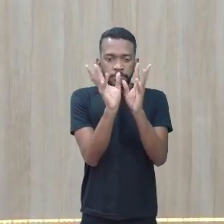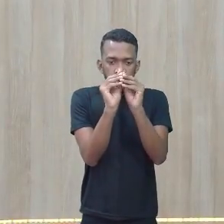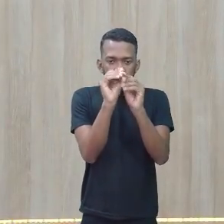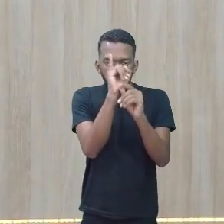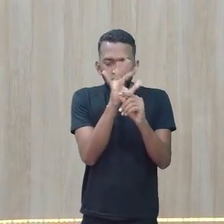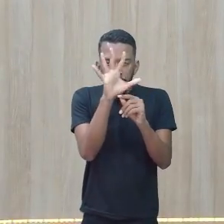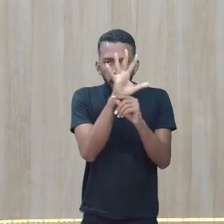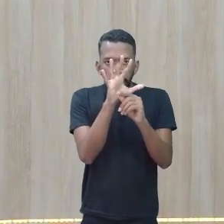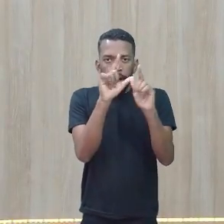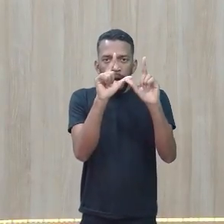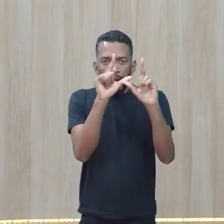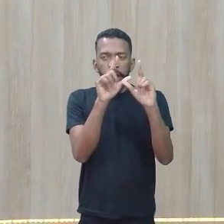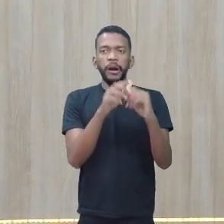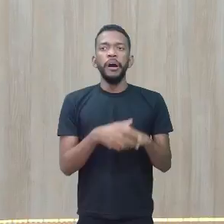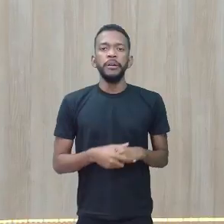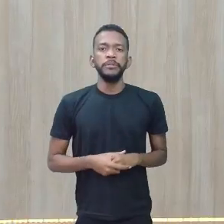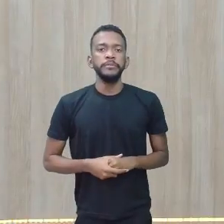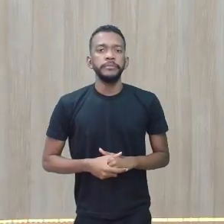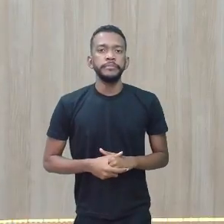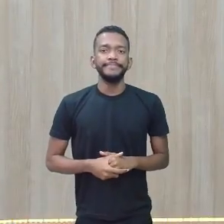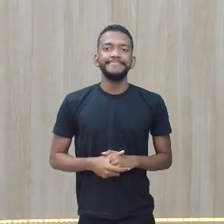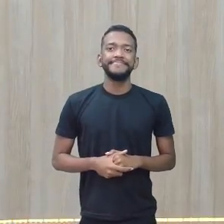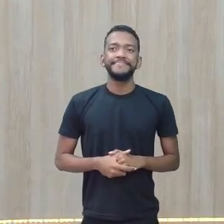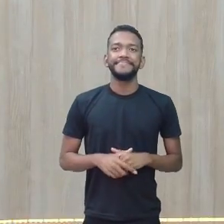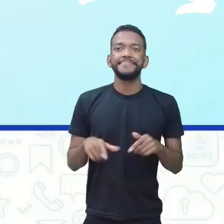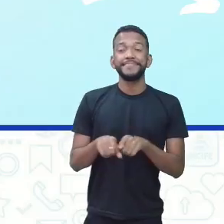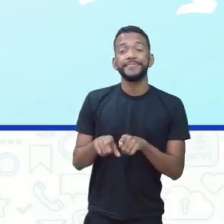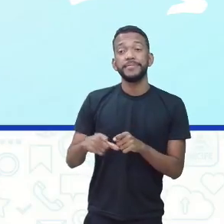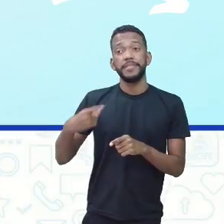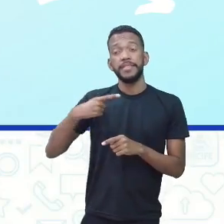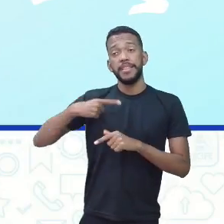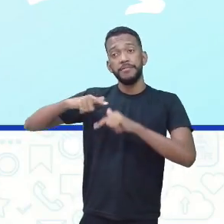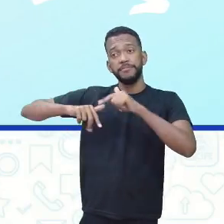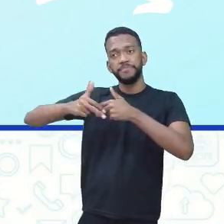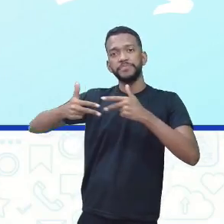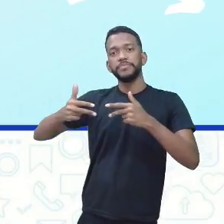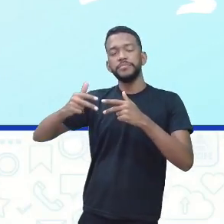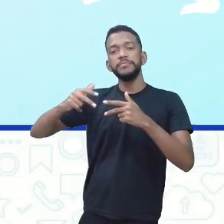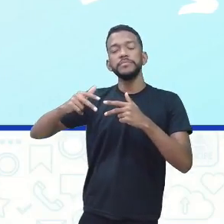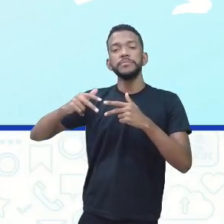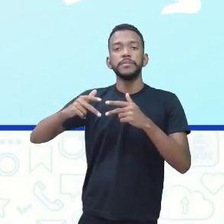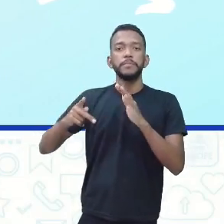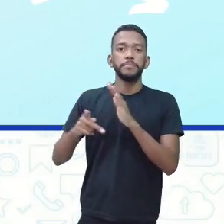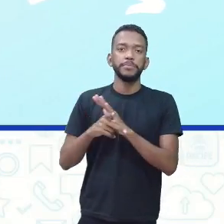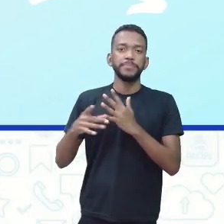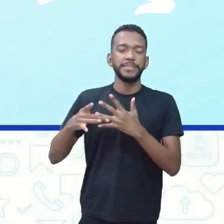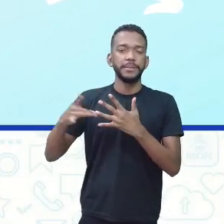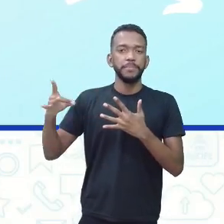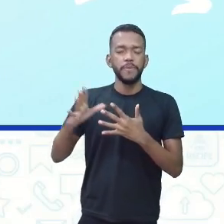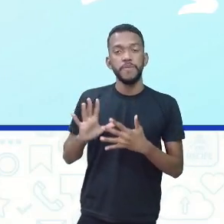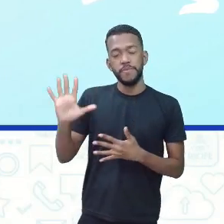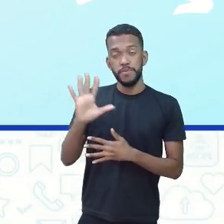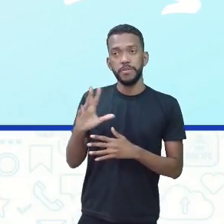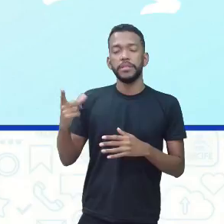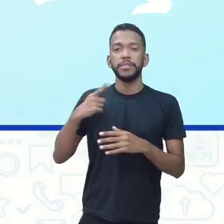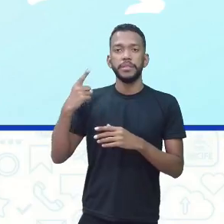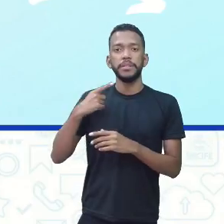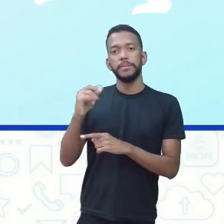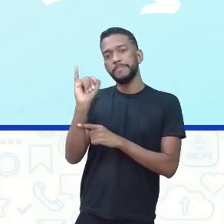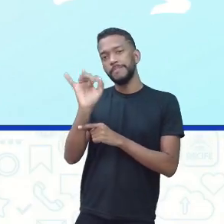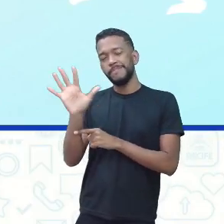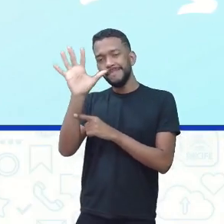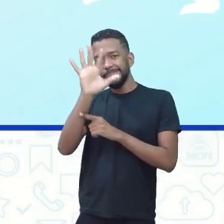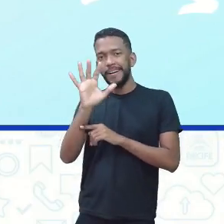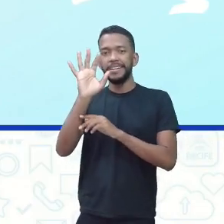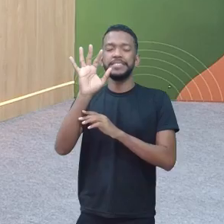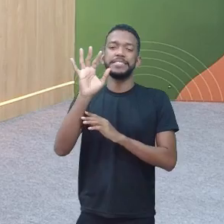E os memes, eles utilizam recursos multissemióticos. O que isso significa? Significa que eles usam imagens, vídeos, textos, tudo que a gente